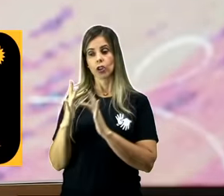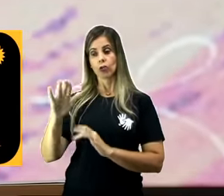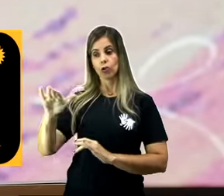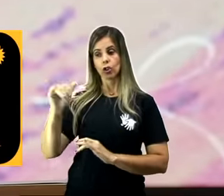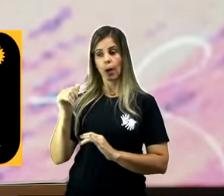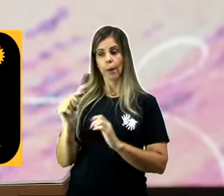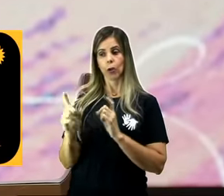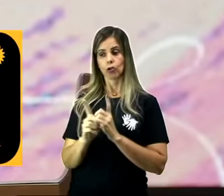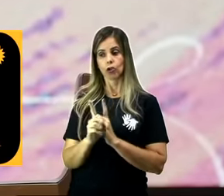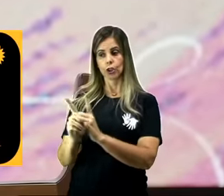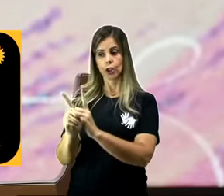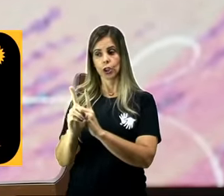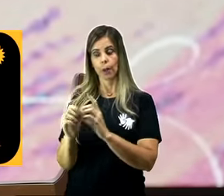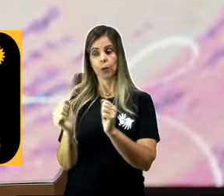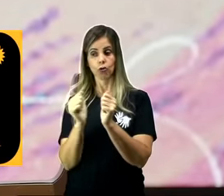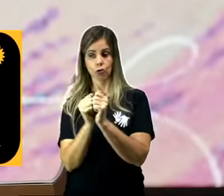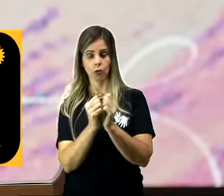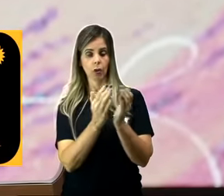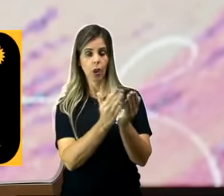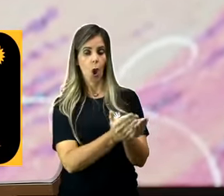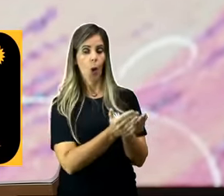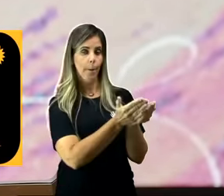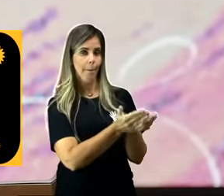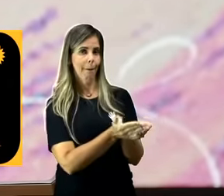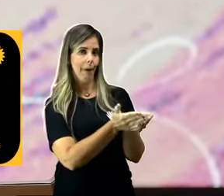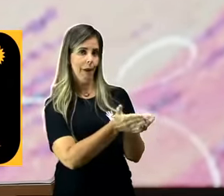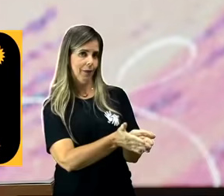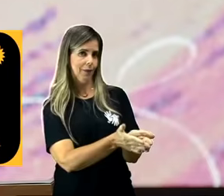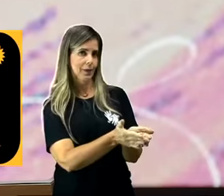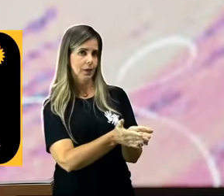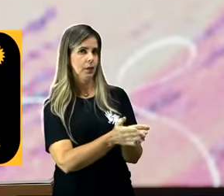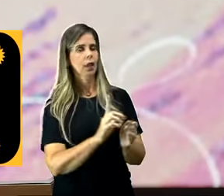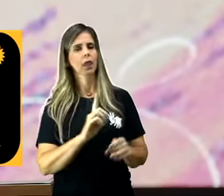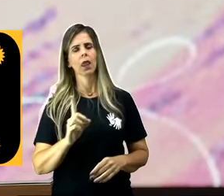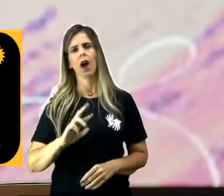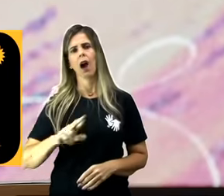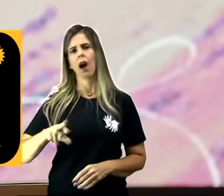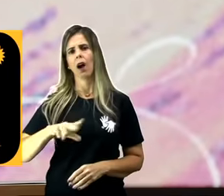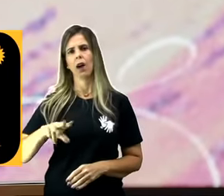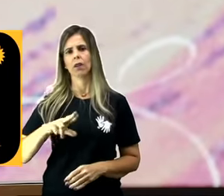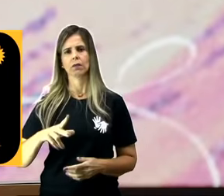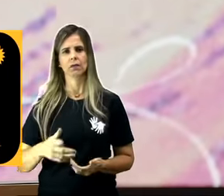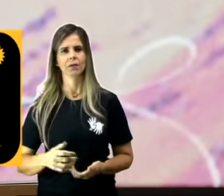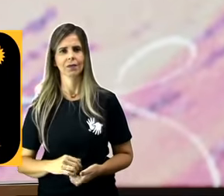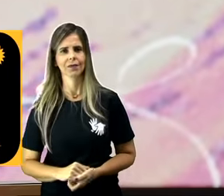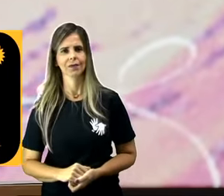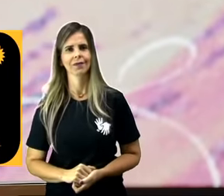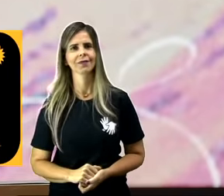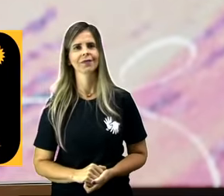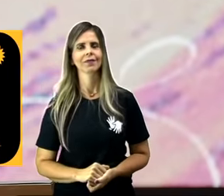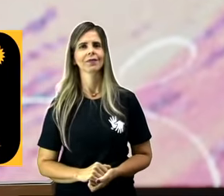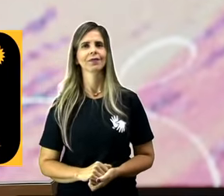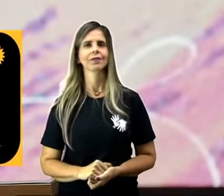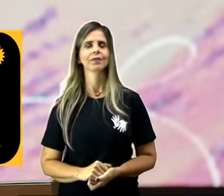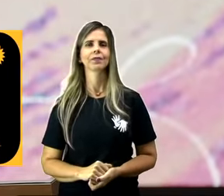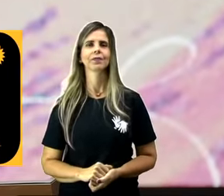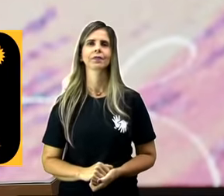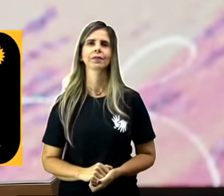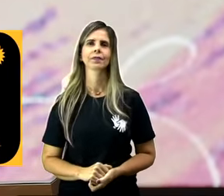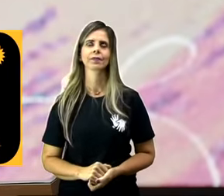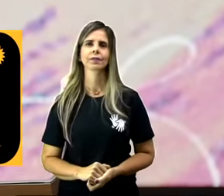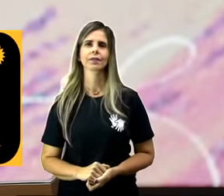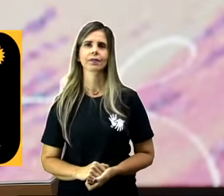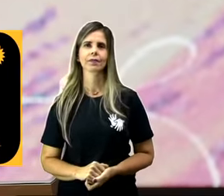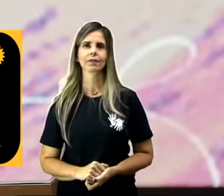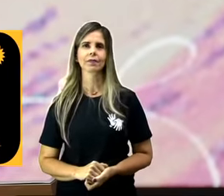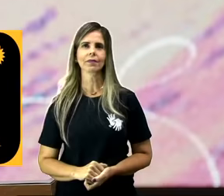deles. Eu vou baixar a bola deles. Não, pastor, na verdade Jesus queria matar todo mundo e começar de novo. Errou. Sim ou não? Eu